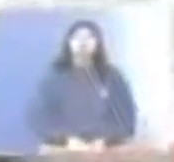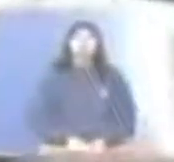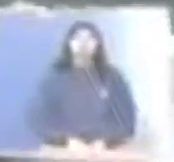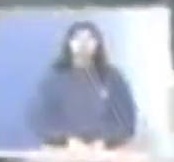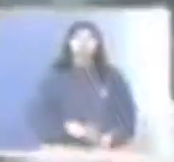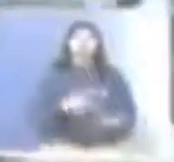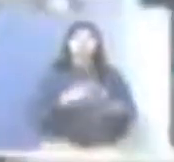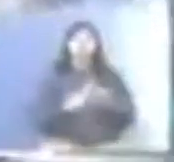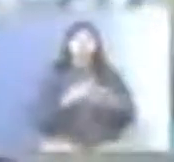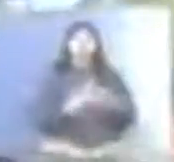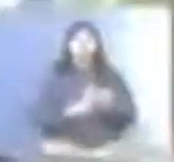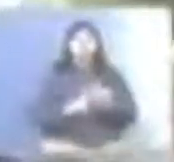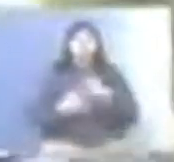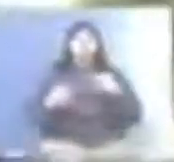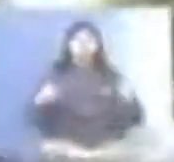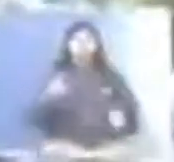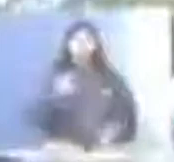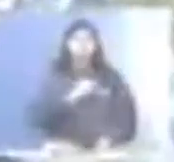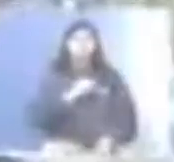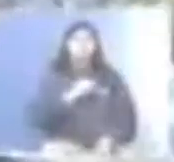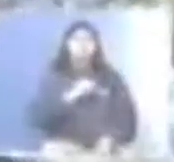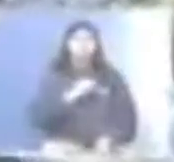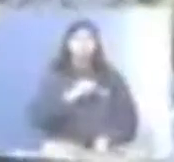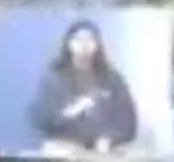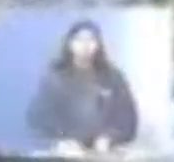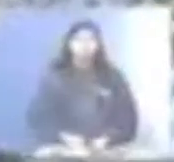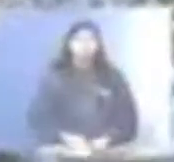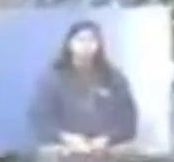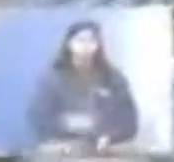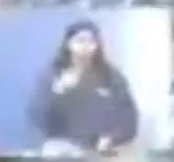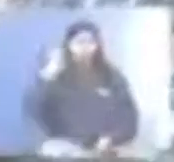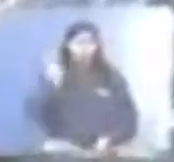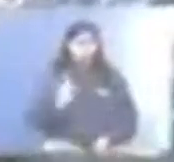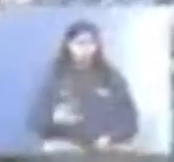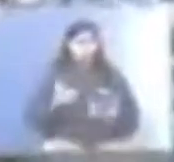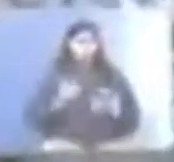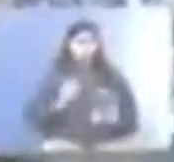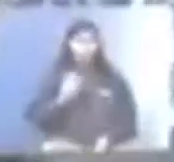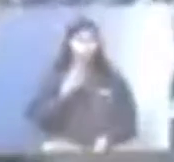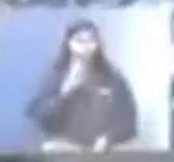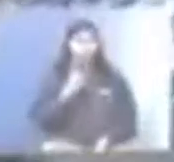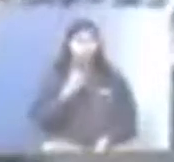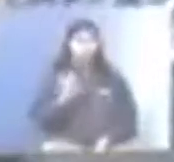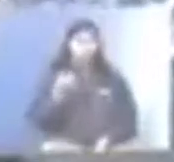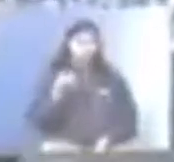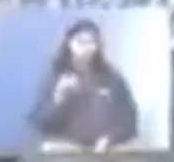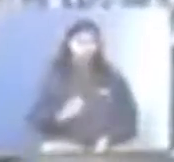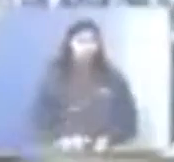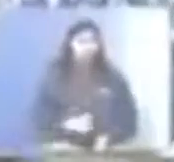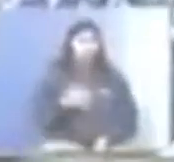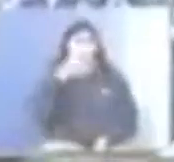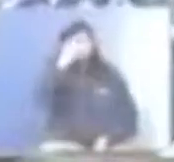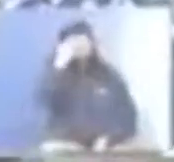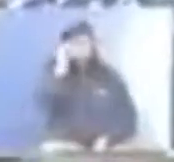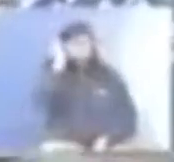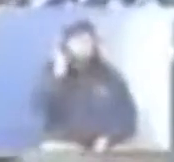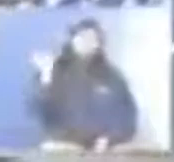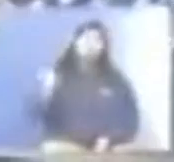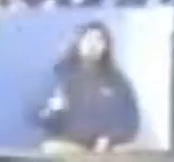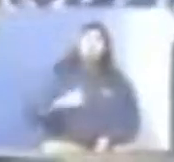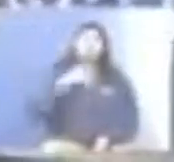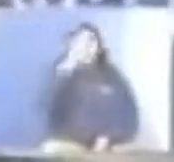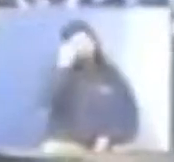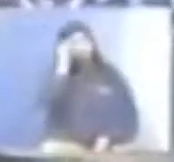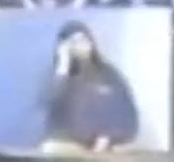Mesmo em cólera não pequeis. Sabe o que é isso? Quer dizer que você é humano, que eu sou